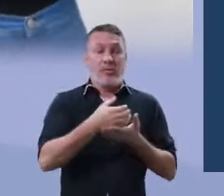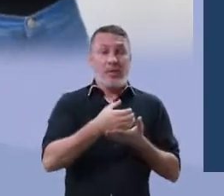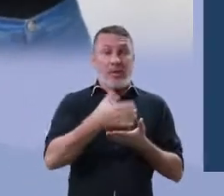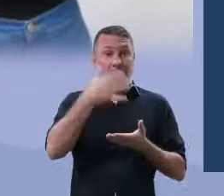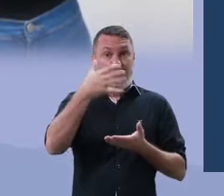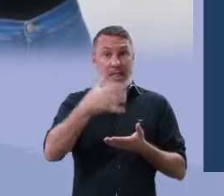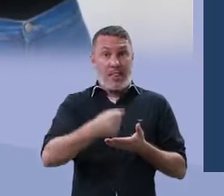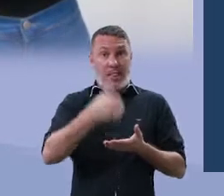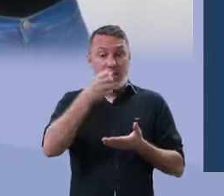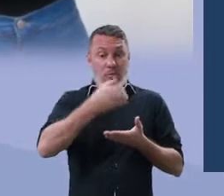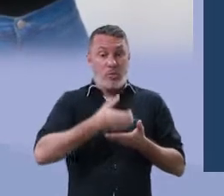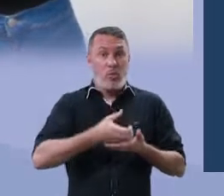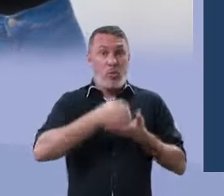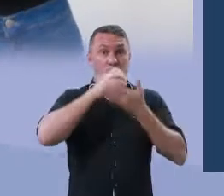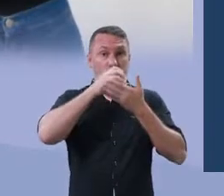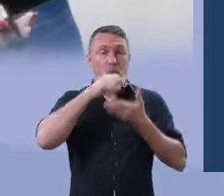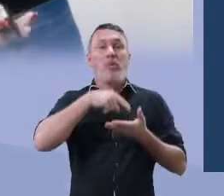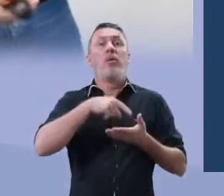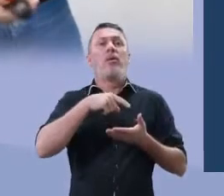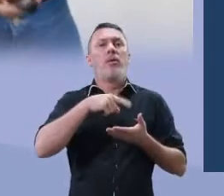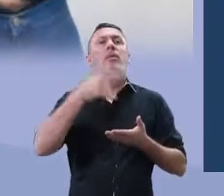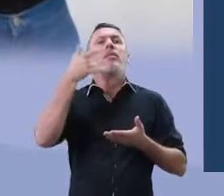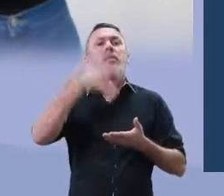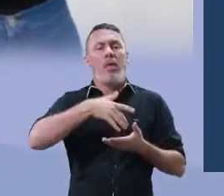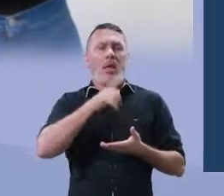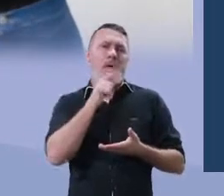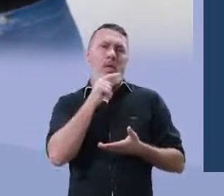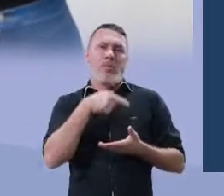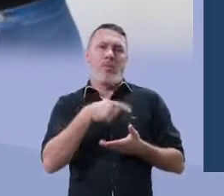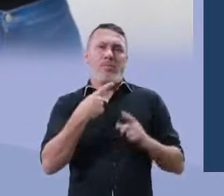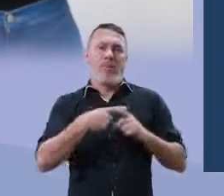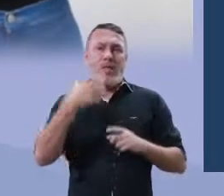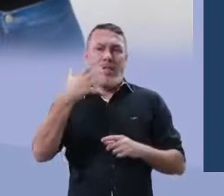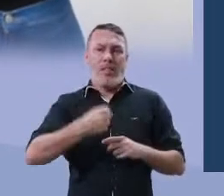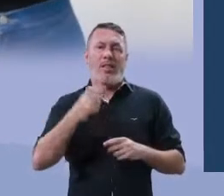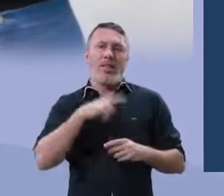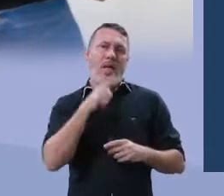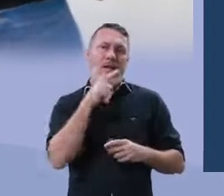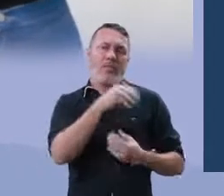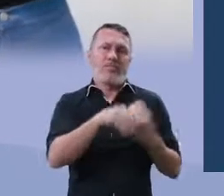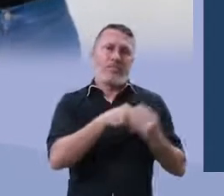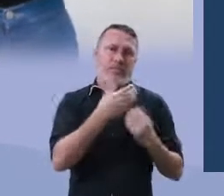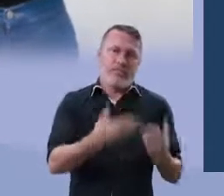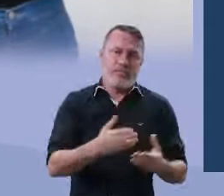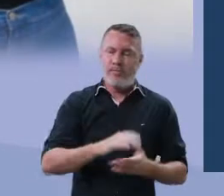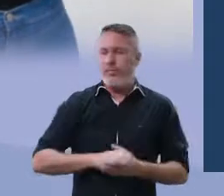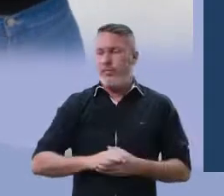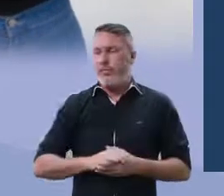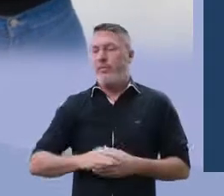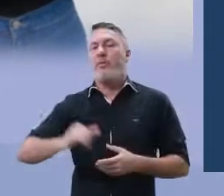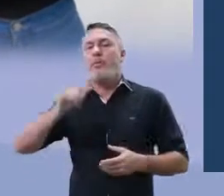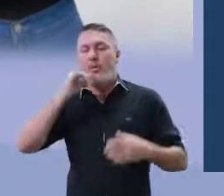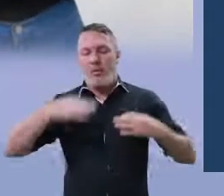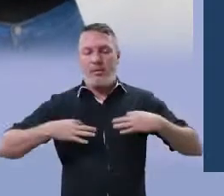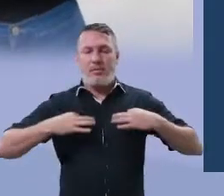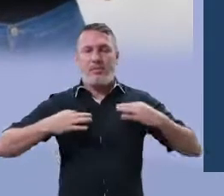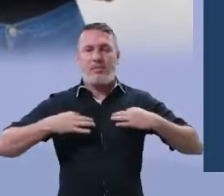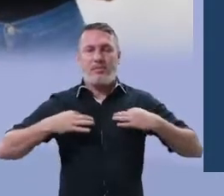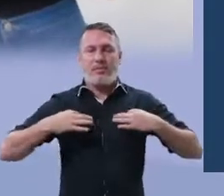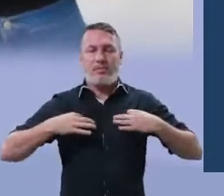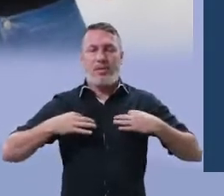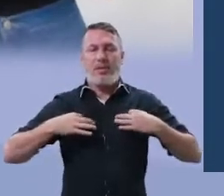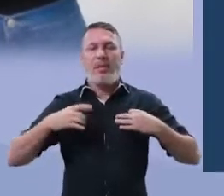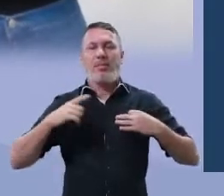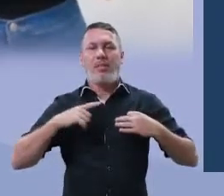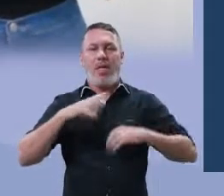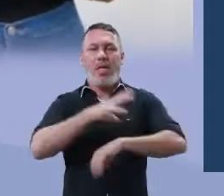copo de leite. Ao tomar um copo de leite, 200 litros de água foram utilizados para isso. Quando a gente fala de fazer